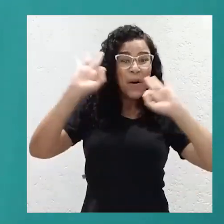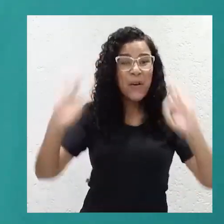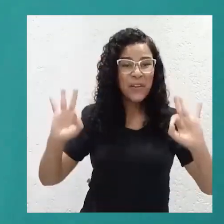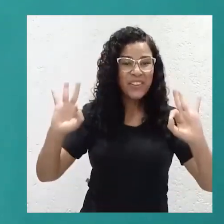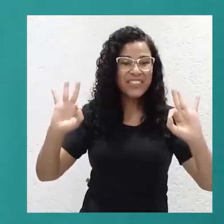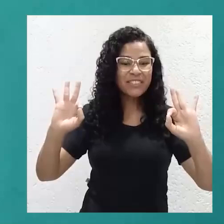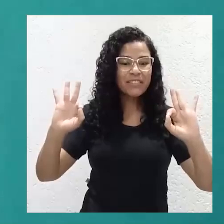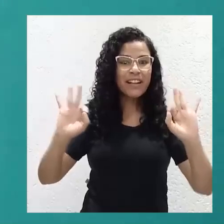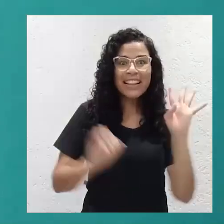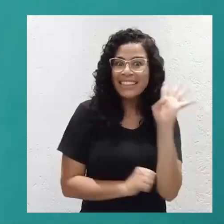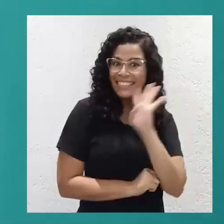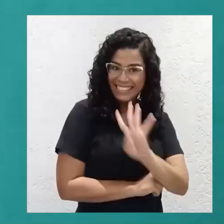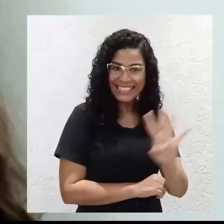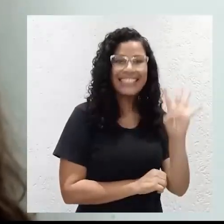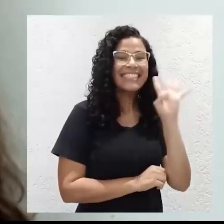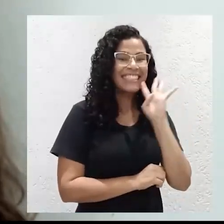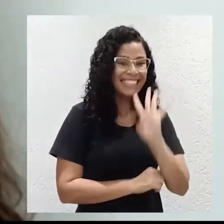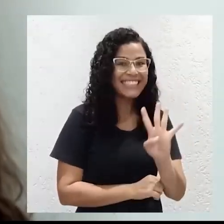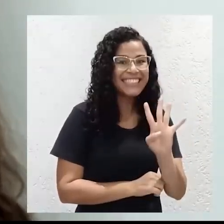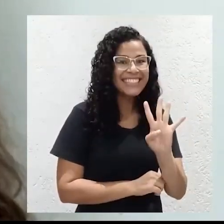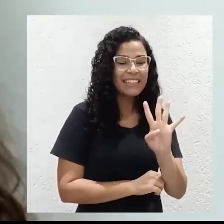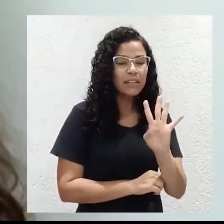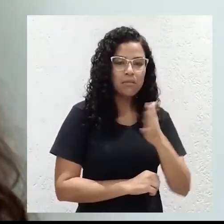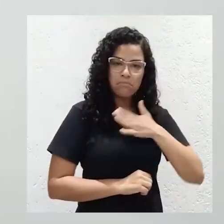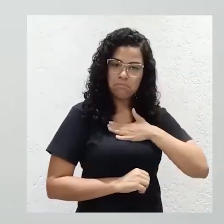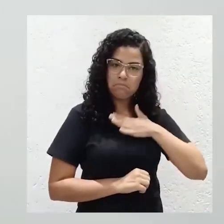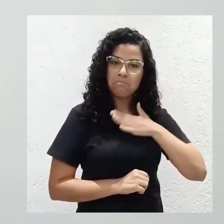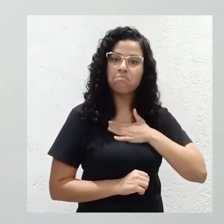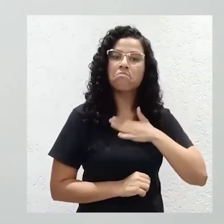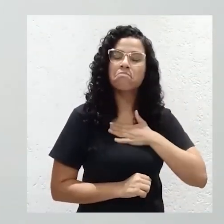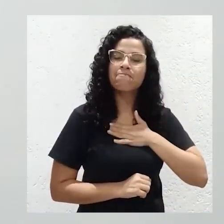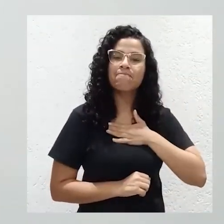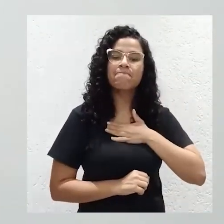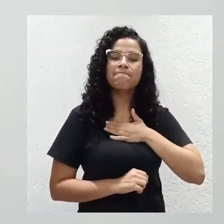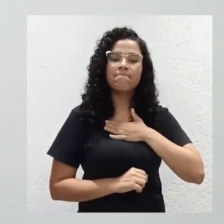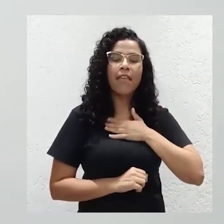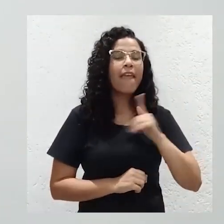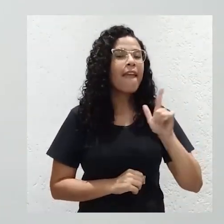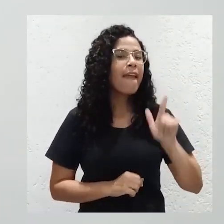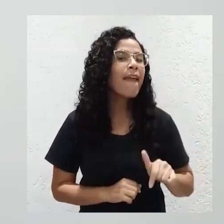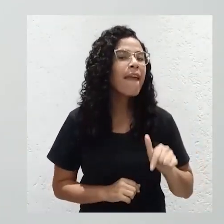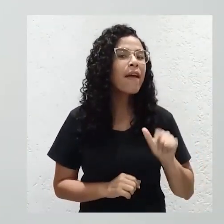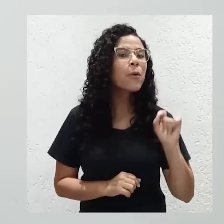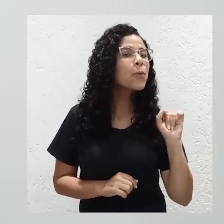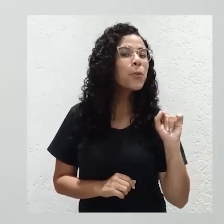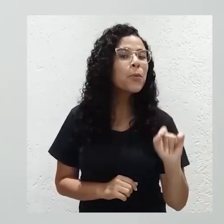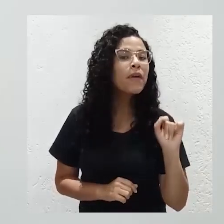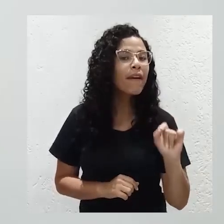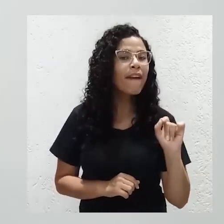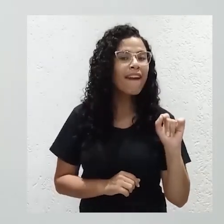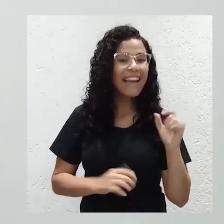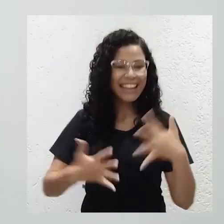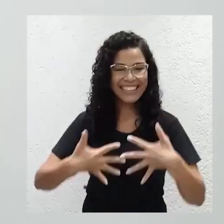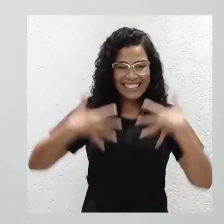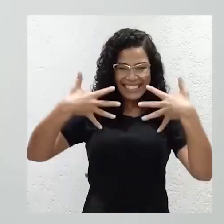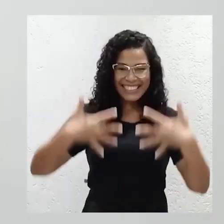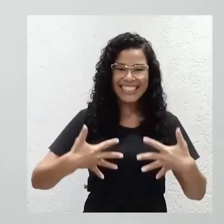em Casa é incrível. E é legal. Pra mim é